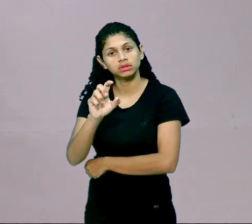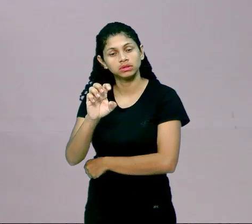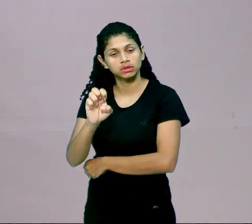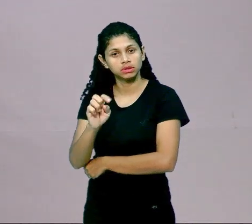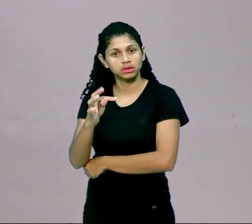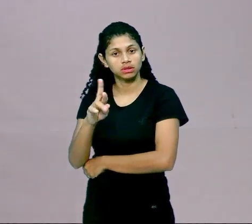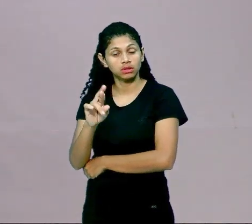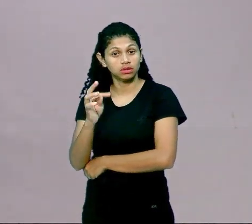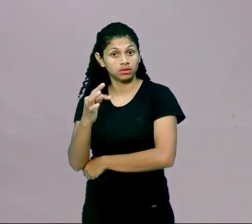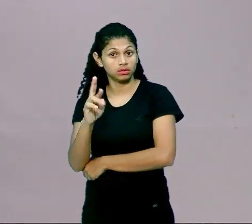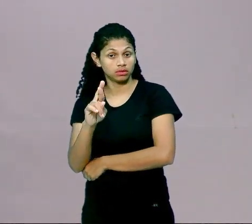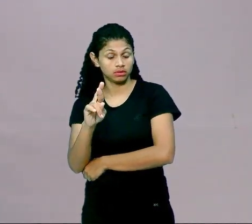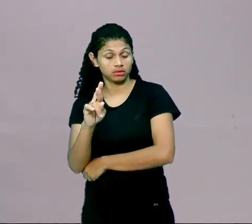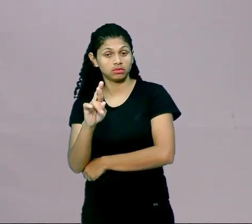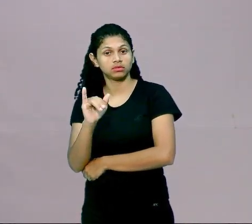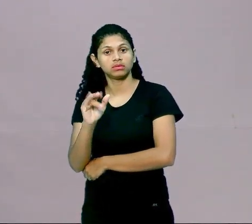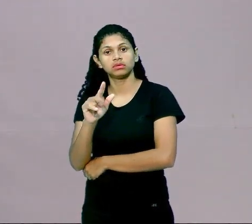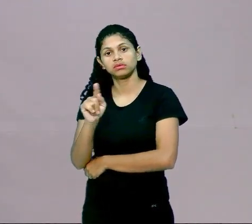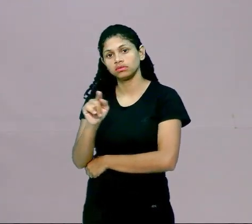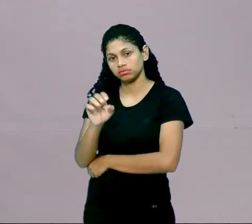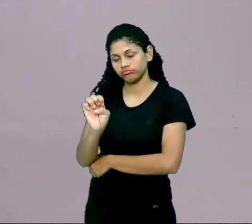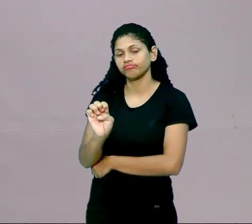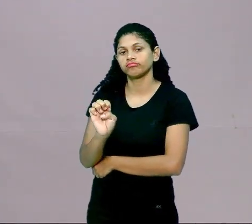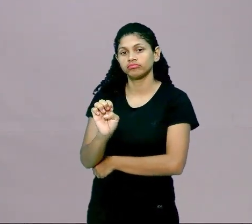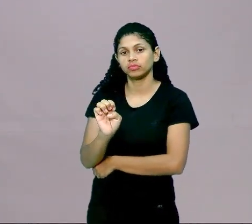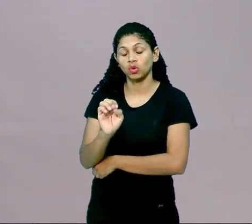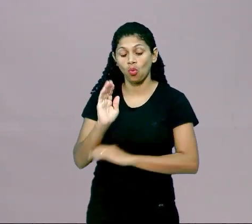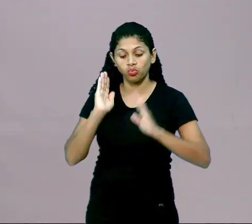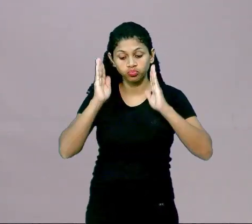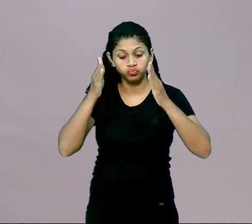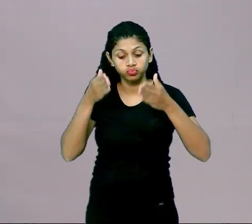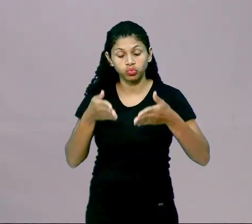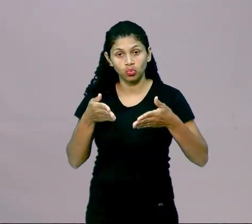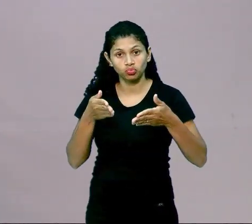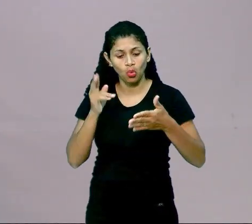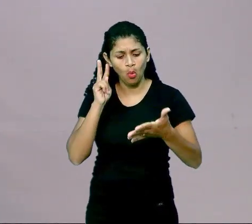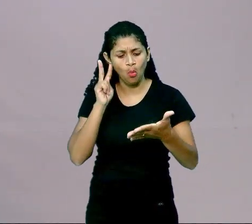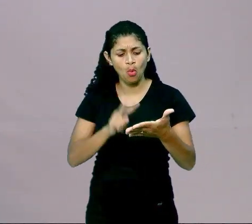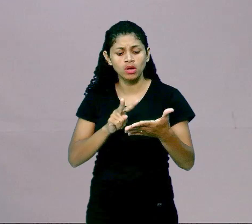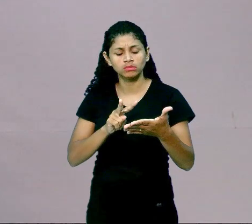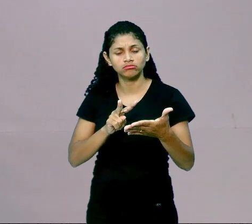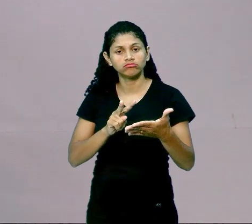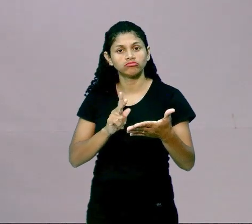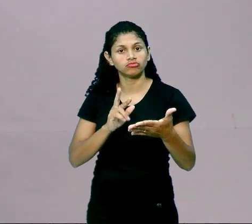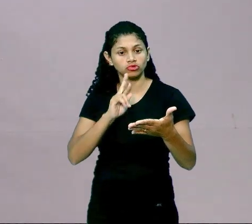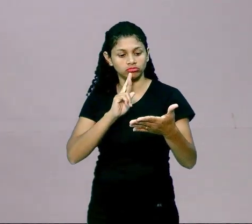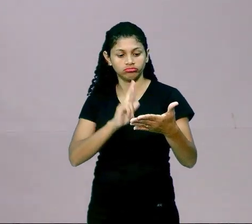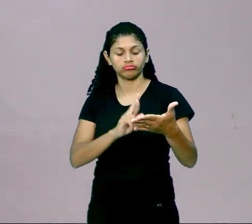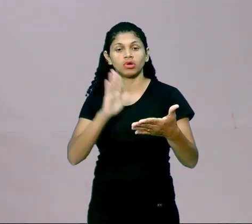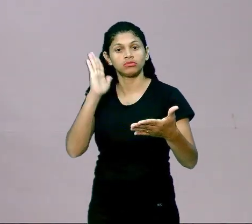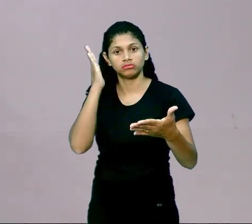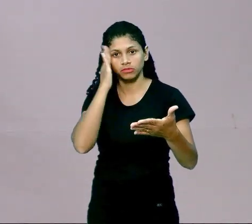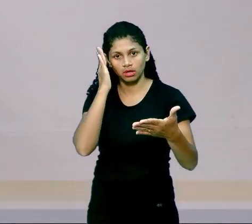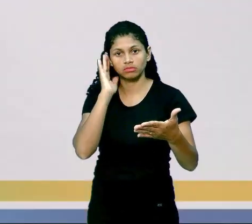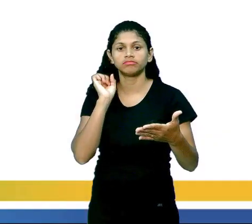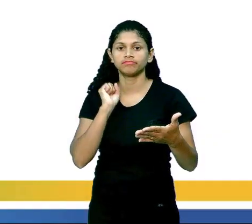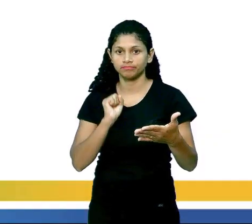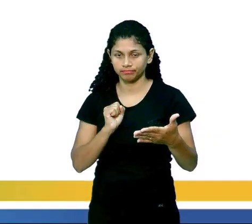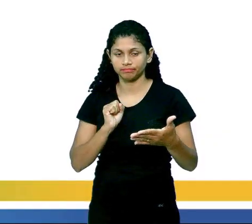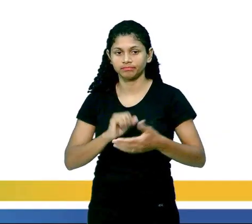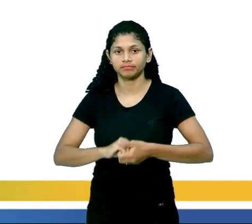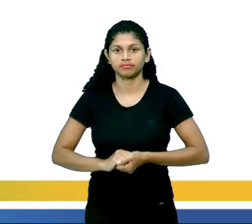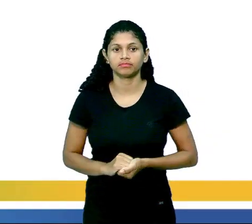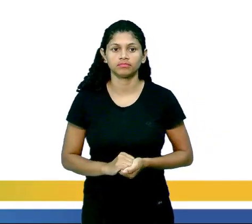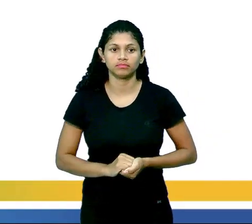gente olhar e ver a resposta imediato, tudo bem? Então vamos lá.